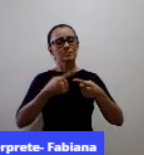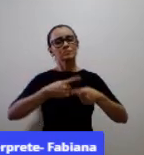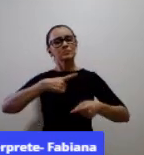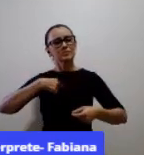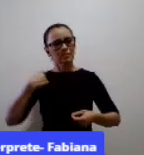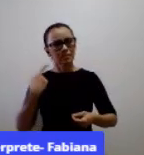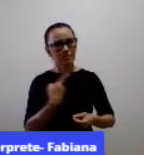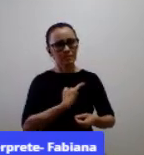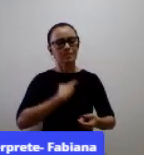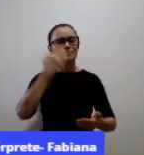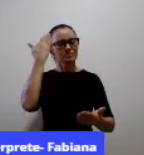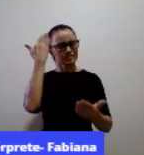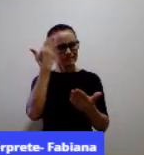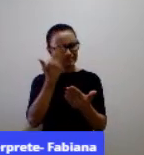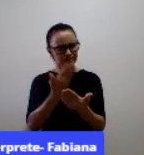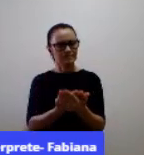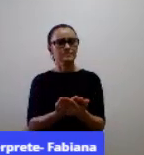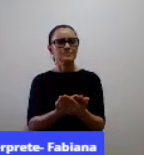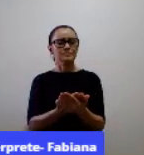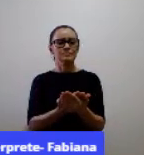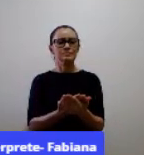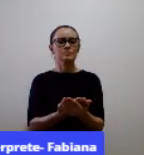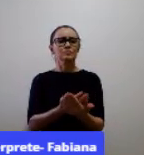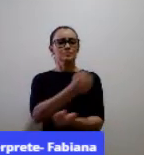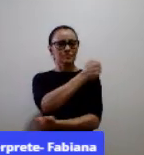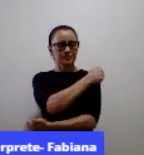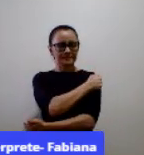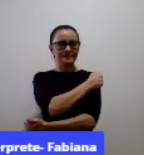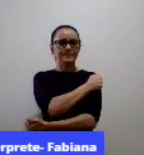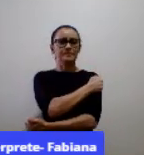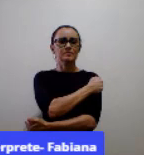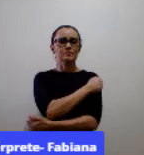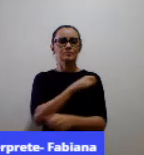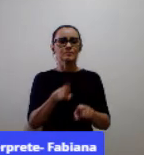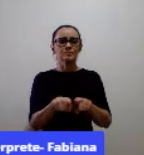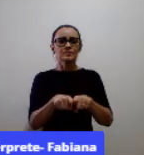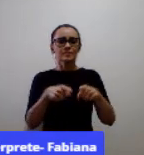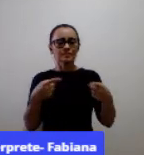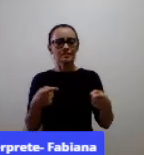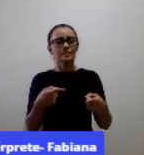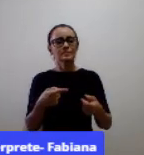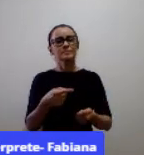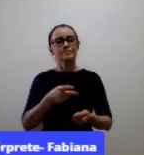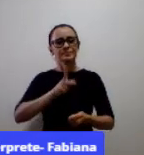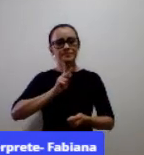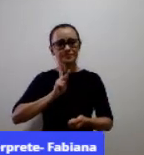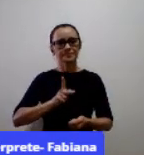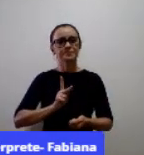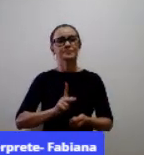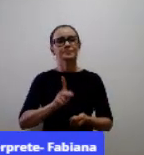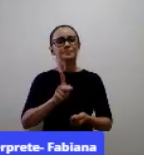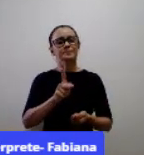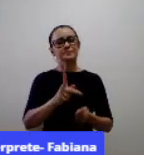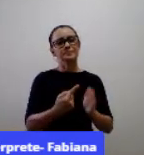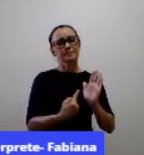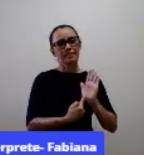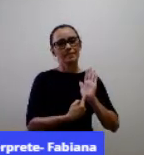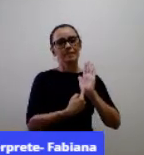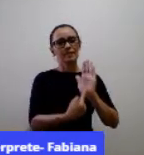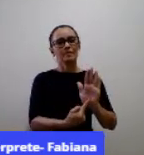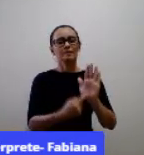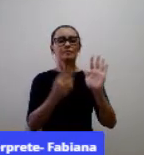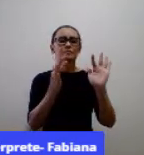ser desenvolvido nesse indivíduo, nesse aluno, mas que a gente não deixe de mostrar para a